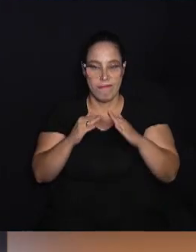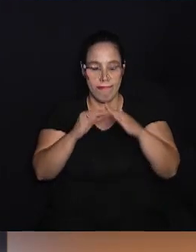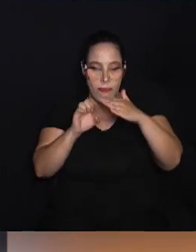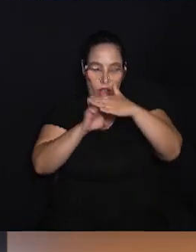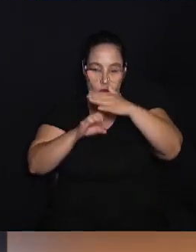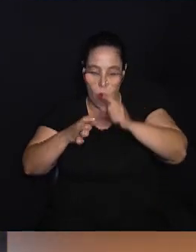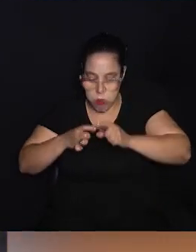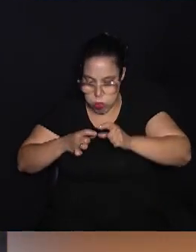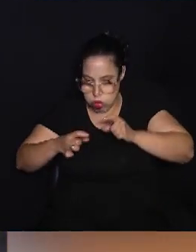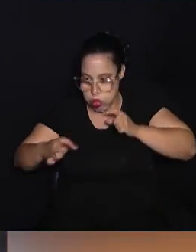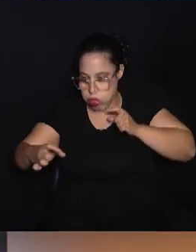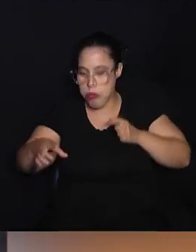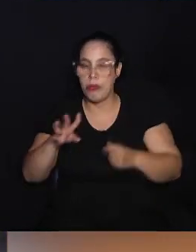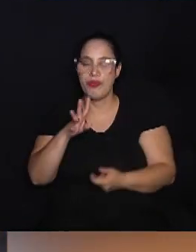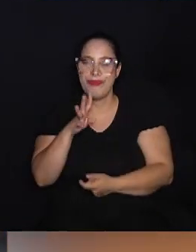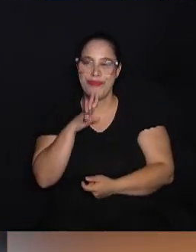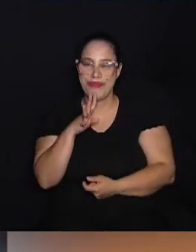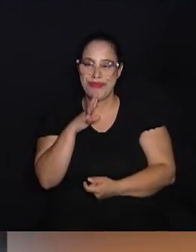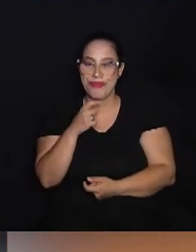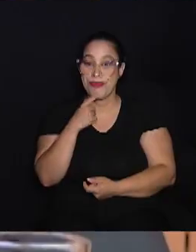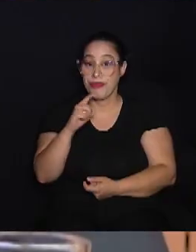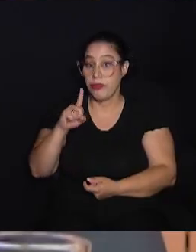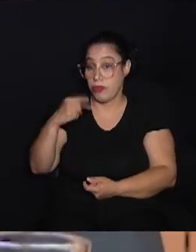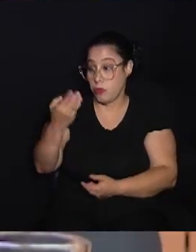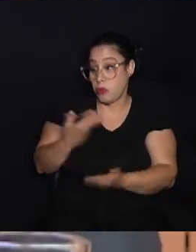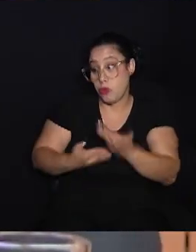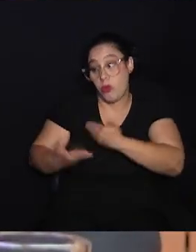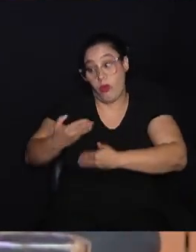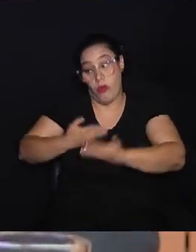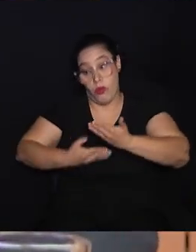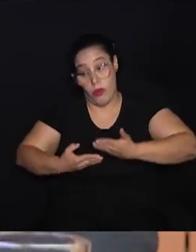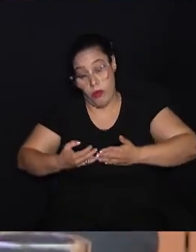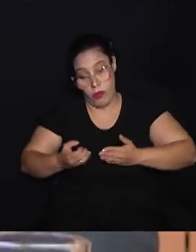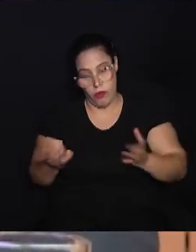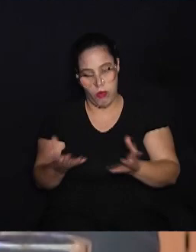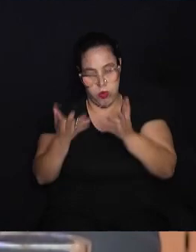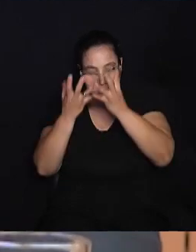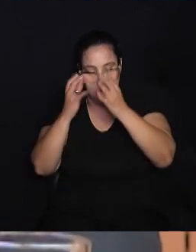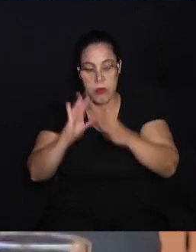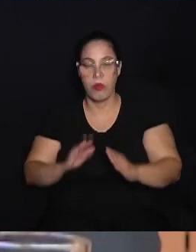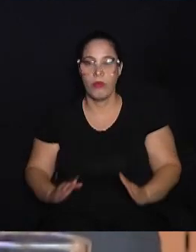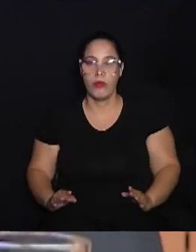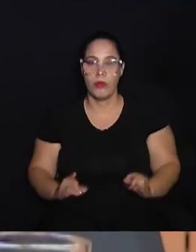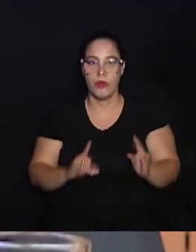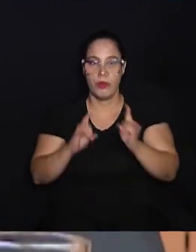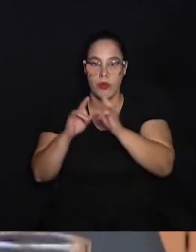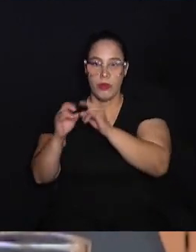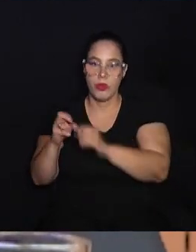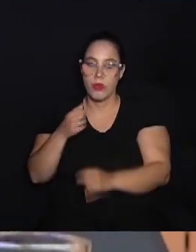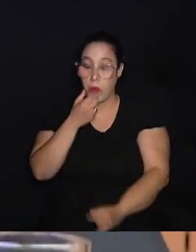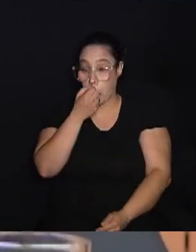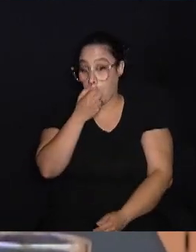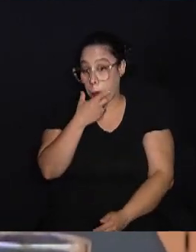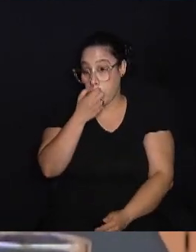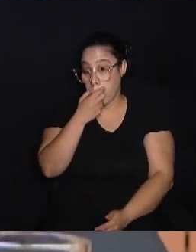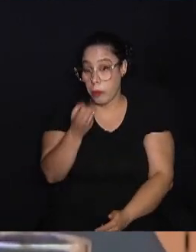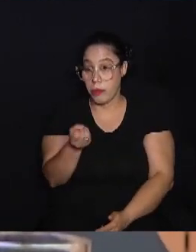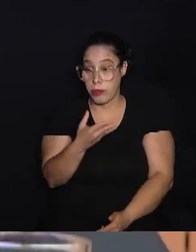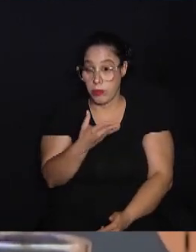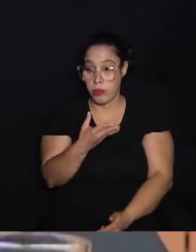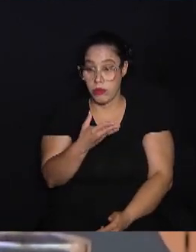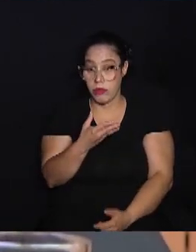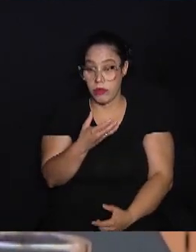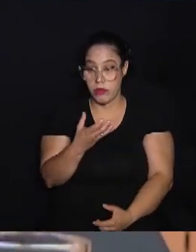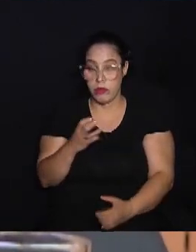empresa largamente conhecida na cidade além de contribuir para o progresso imobiliário da cidade Toninho atualmente